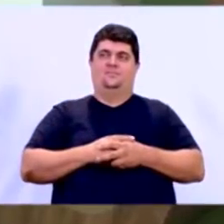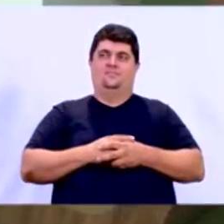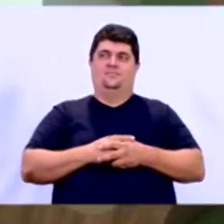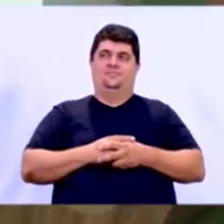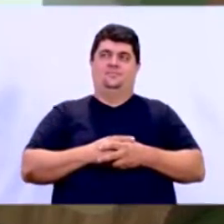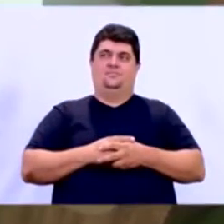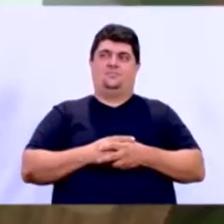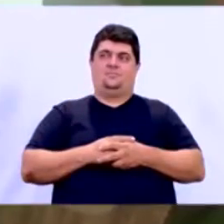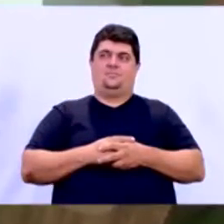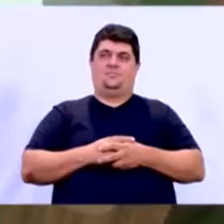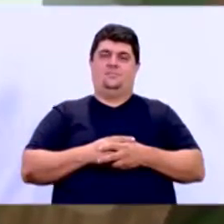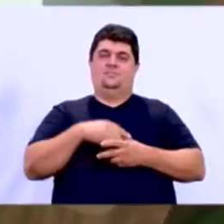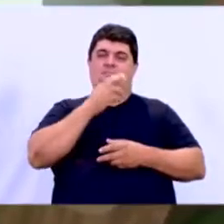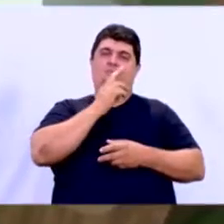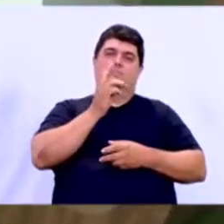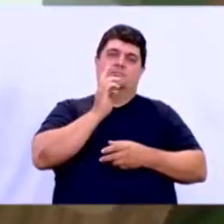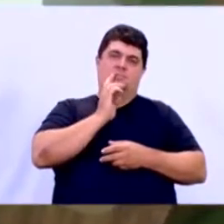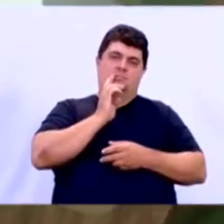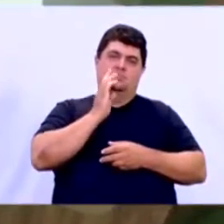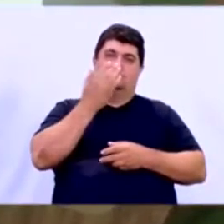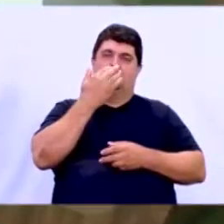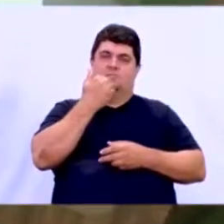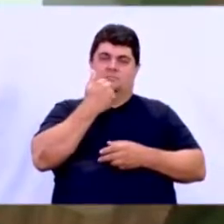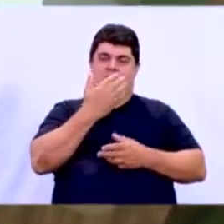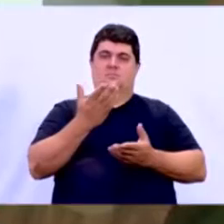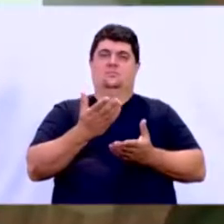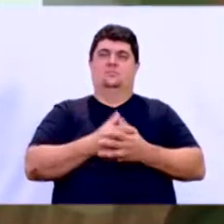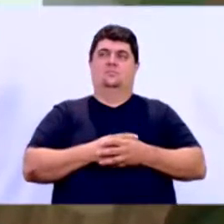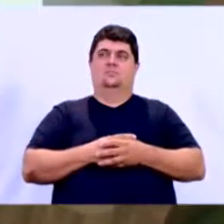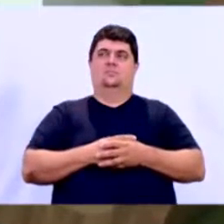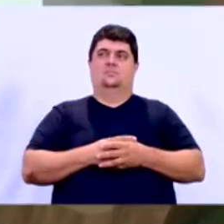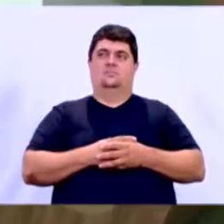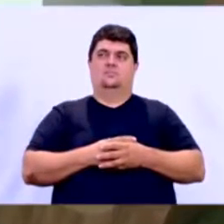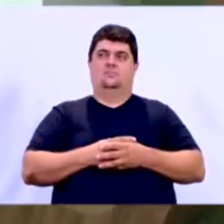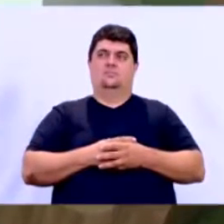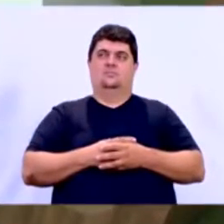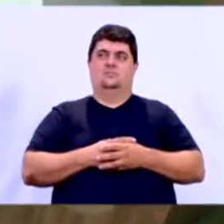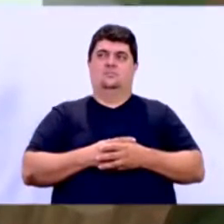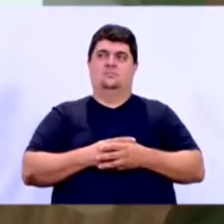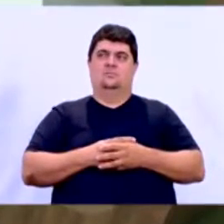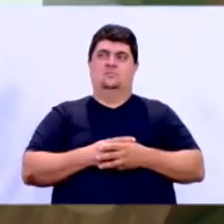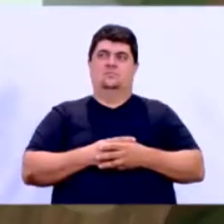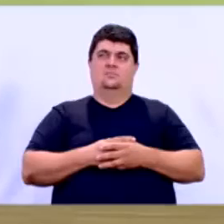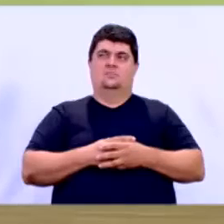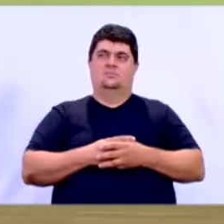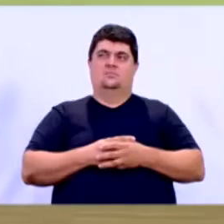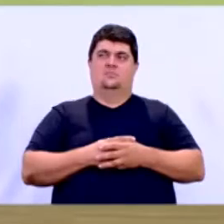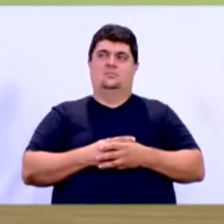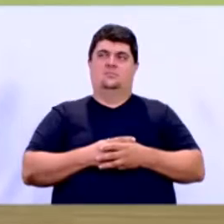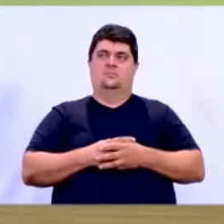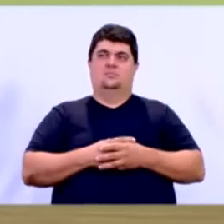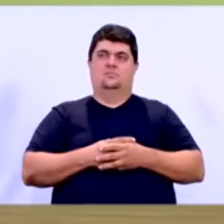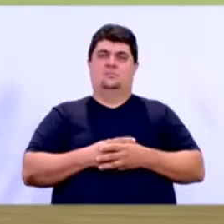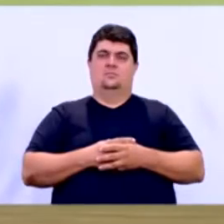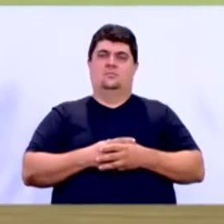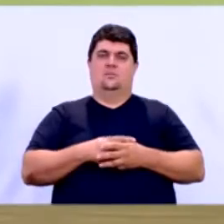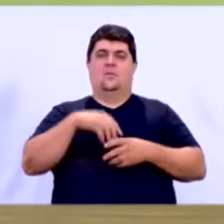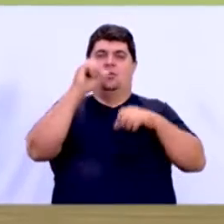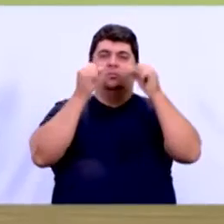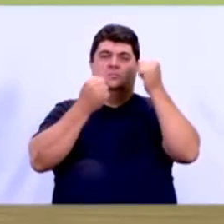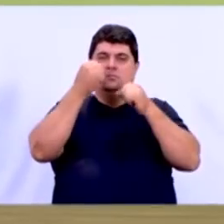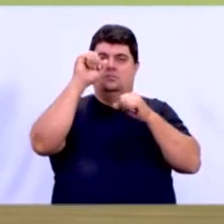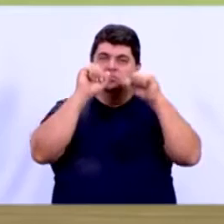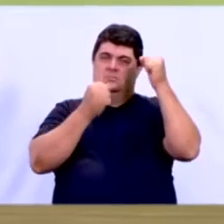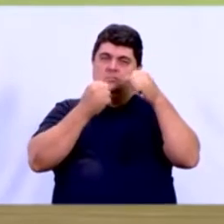Aí temos um restaurante, que o ramo é de alimentação. O pessoal colocou aqui sobre alimentos industrializados,